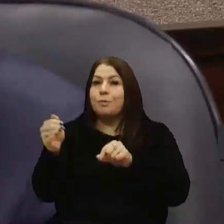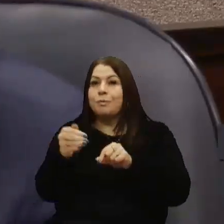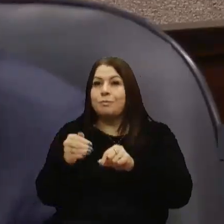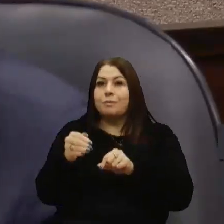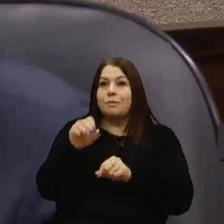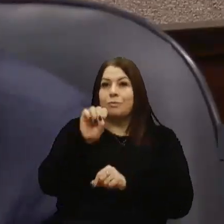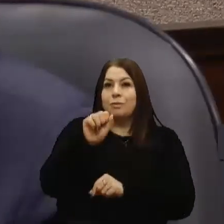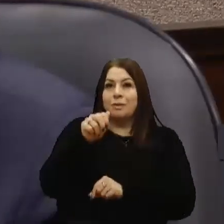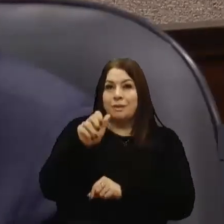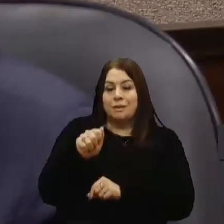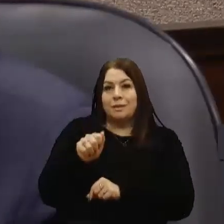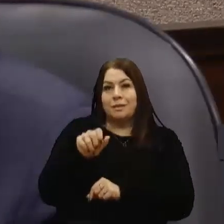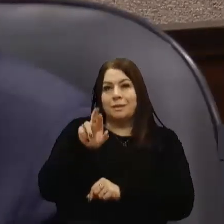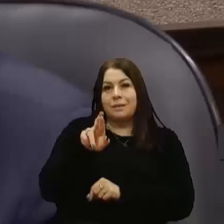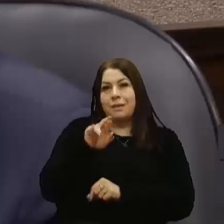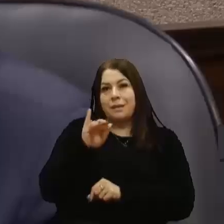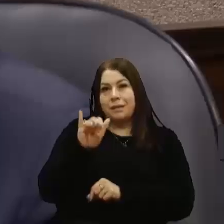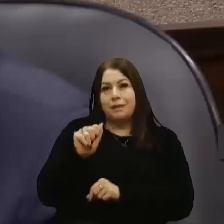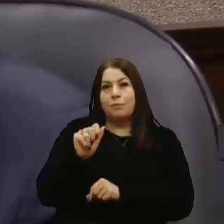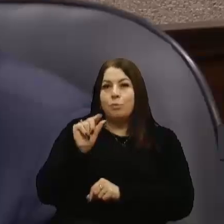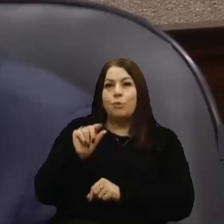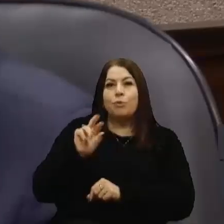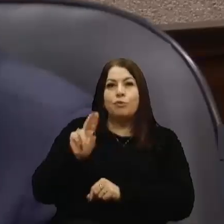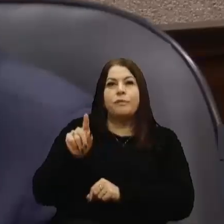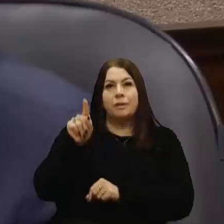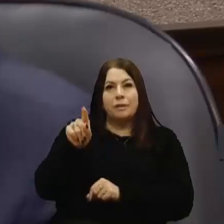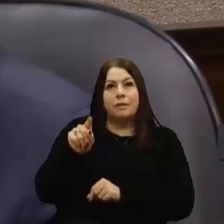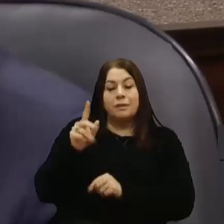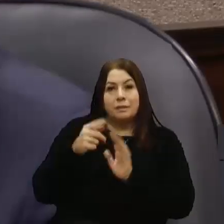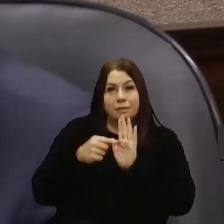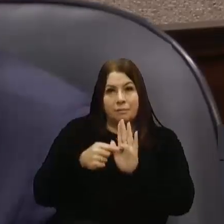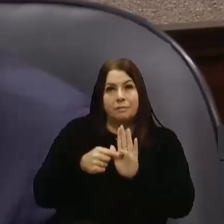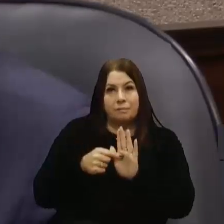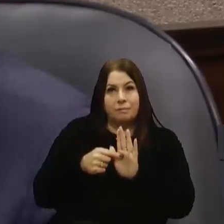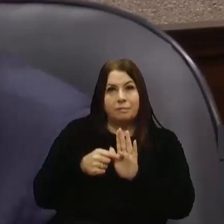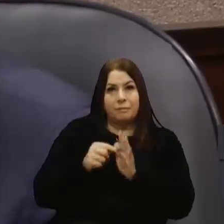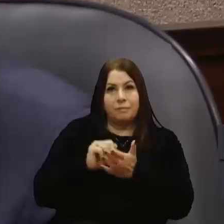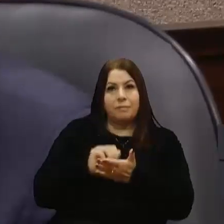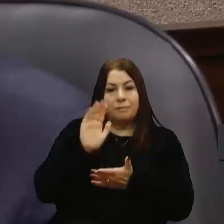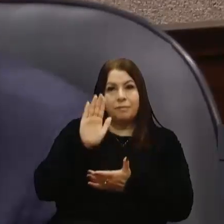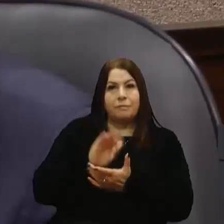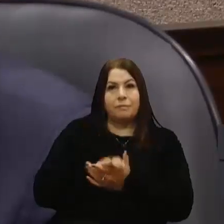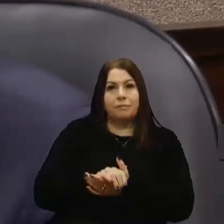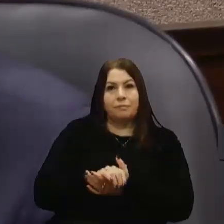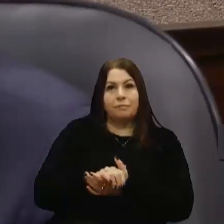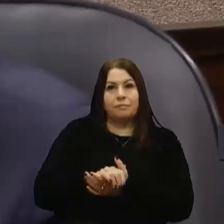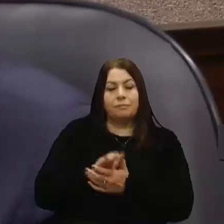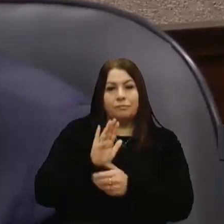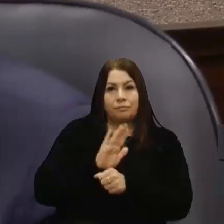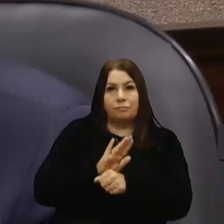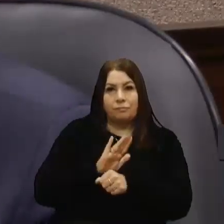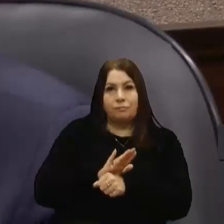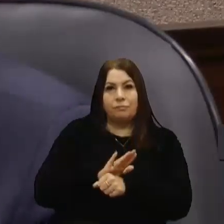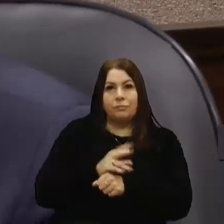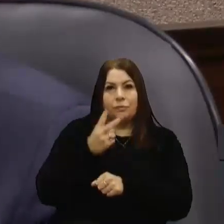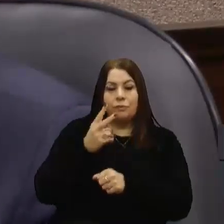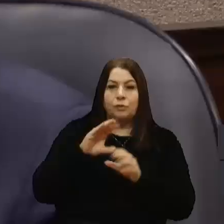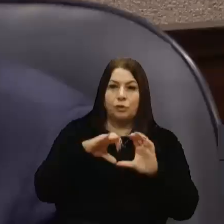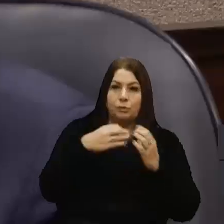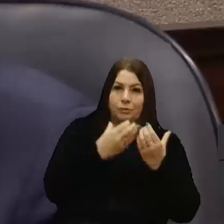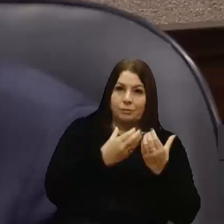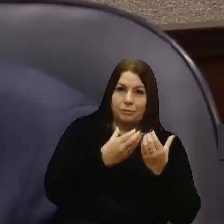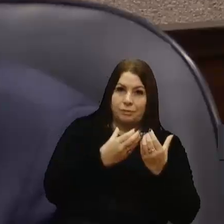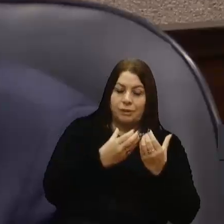Santa Rita. Também seria um pouco diferente do que está posto aí, mas que vai auxiliar as duas comunidades,